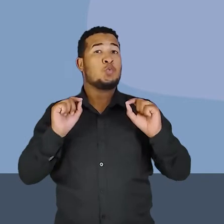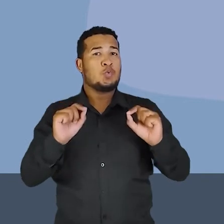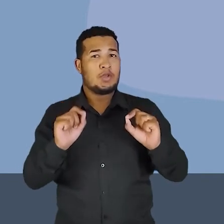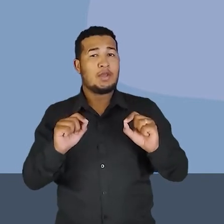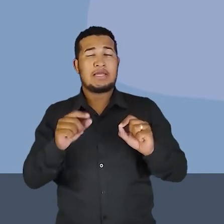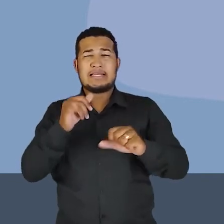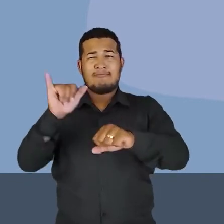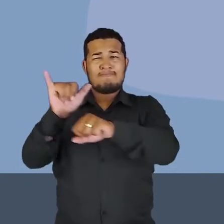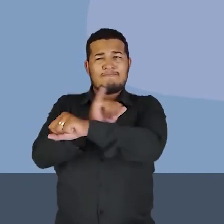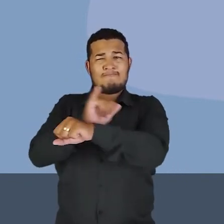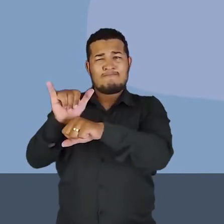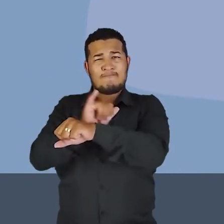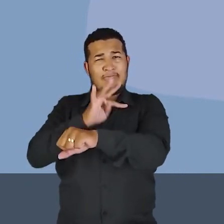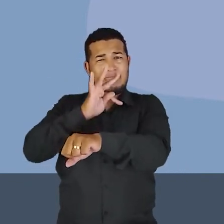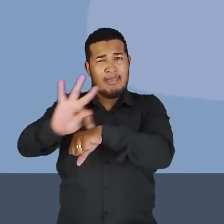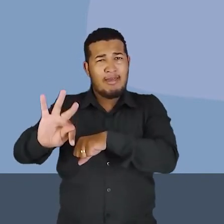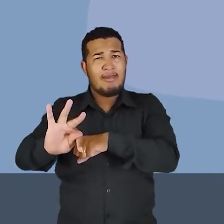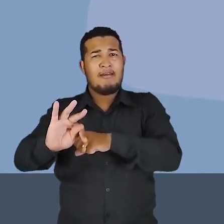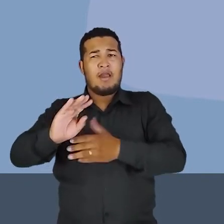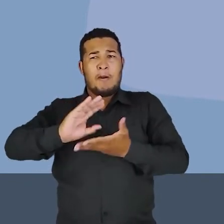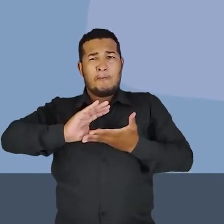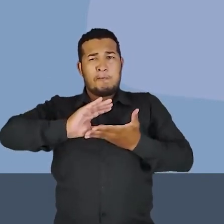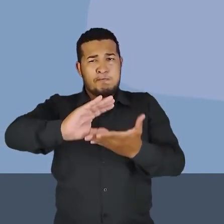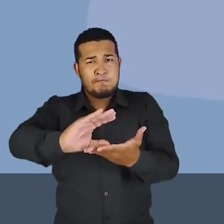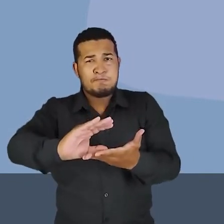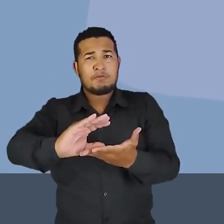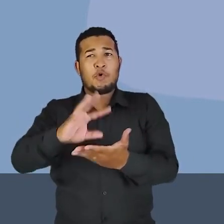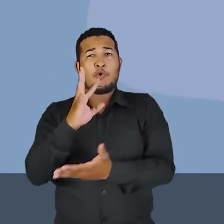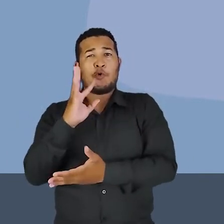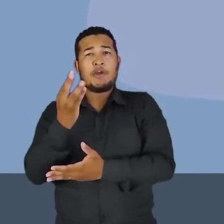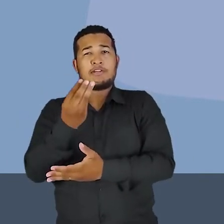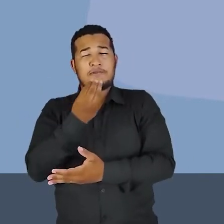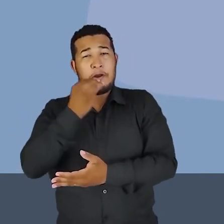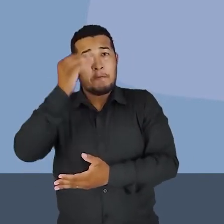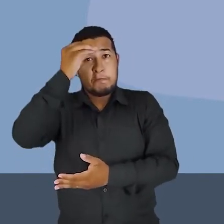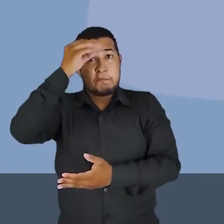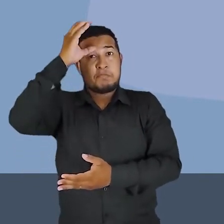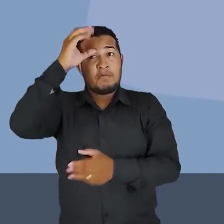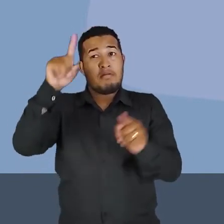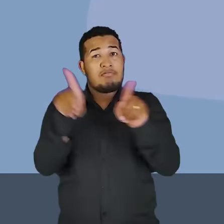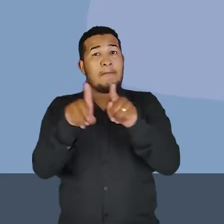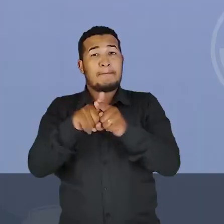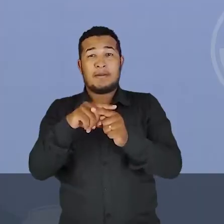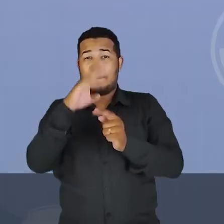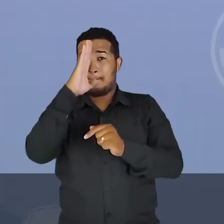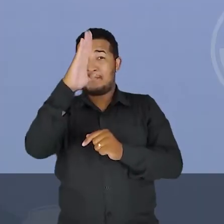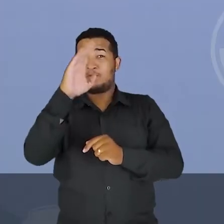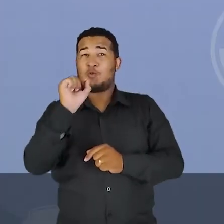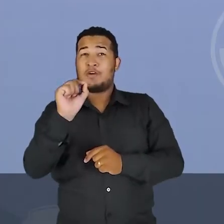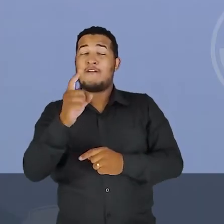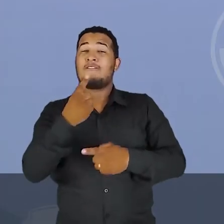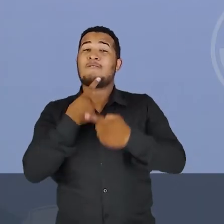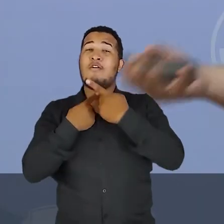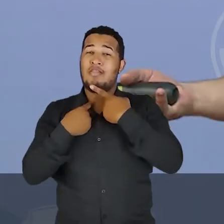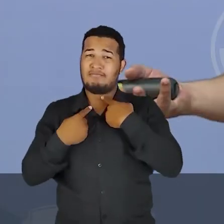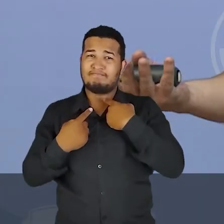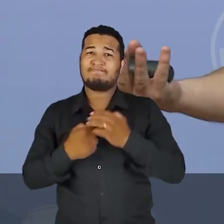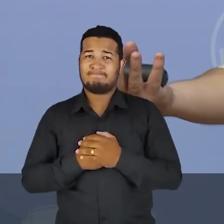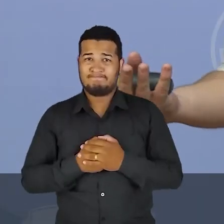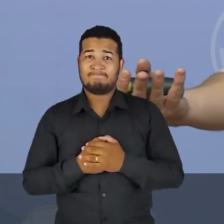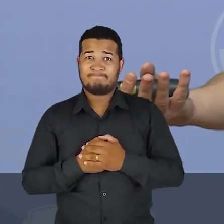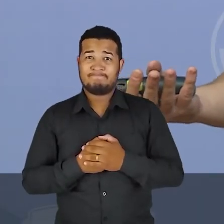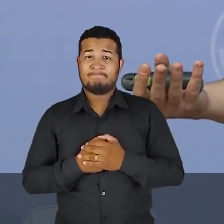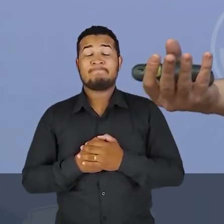muita técnica, investimento, conhecimento e principalmente vontade, né? Olha para cá, então para você recuperar